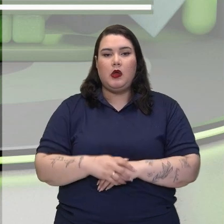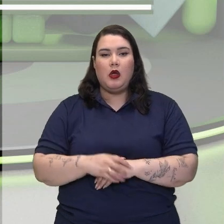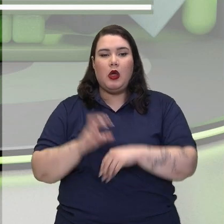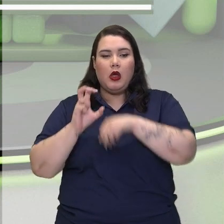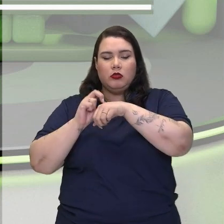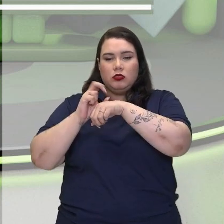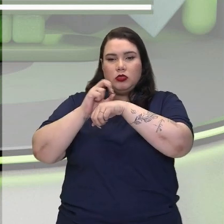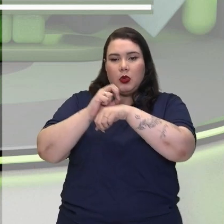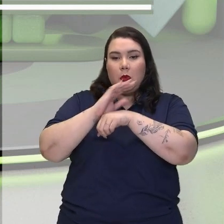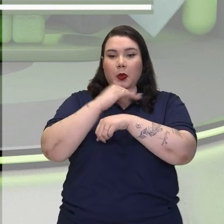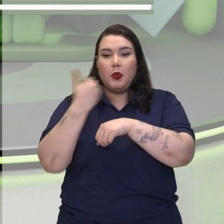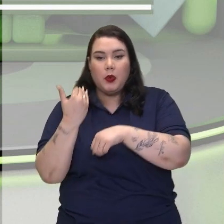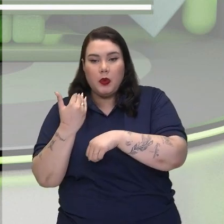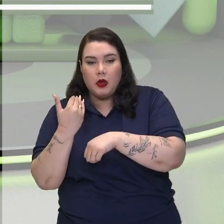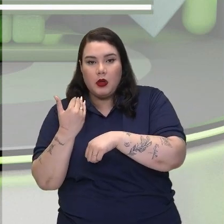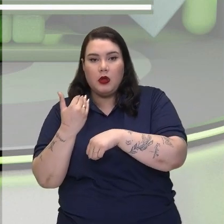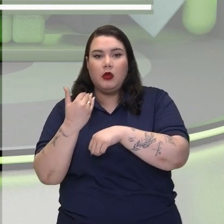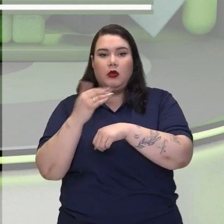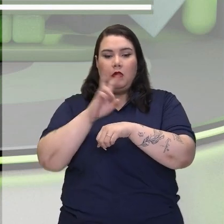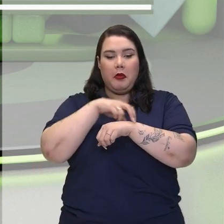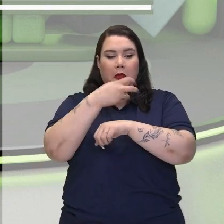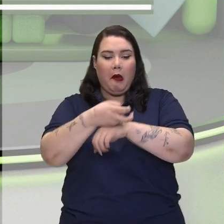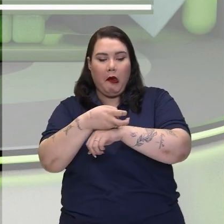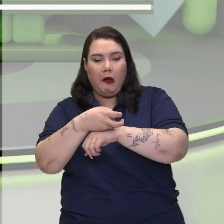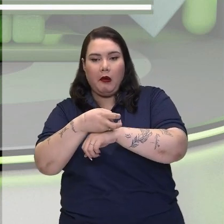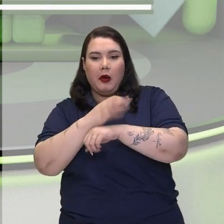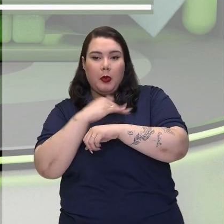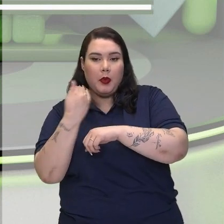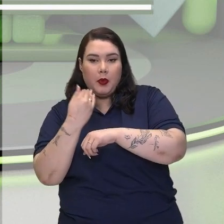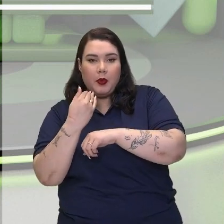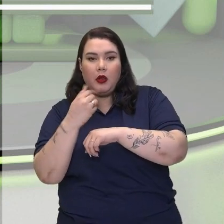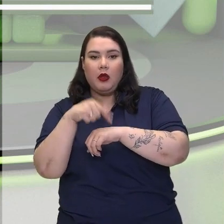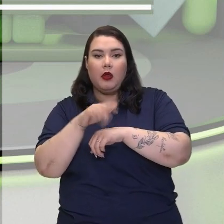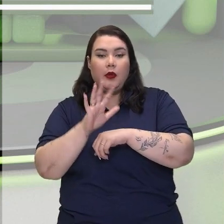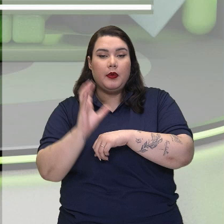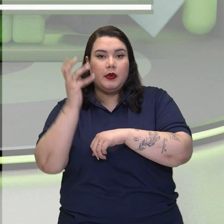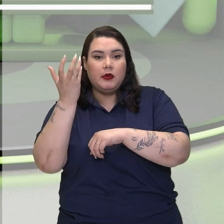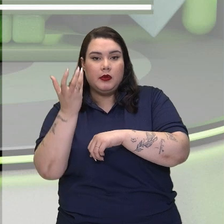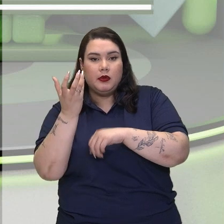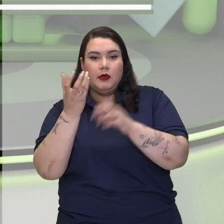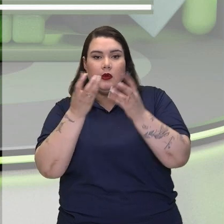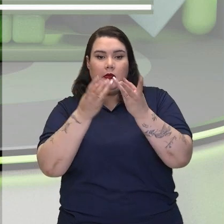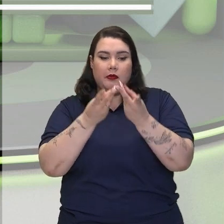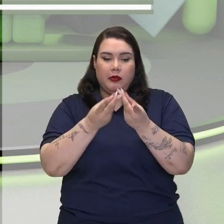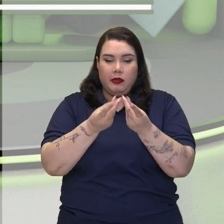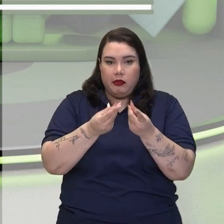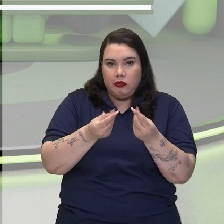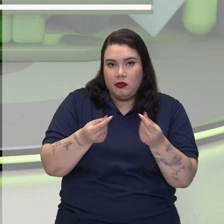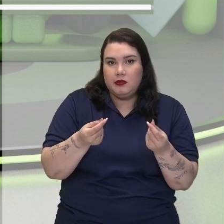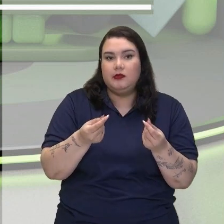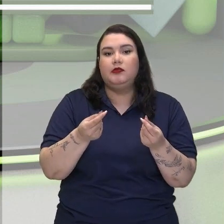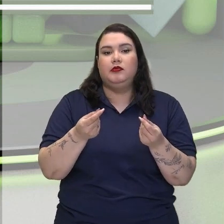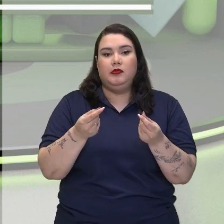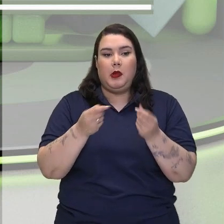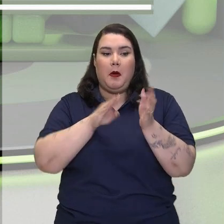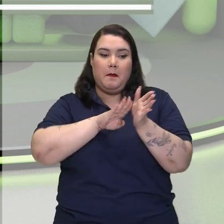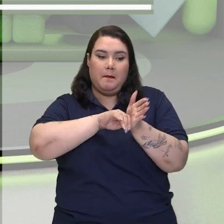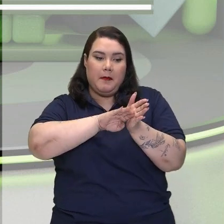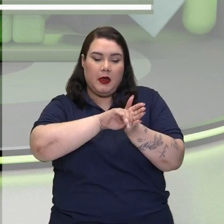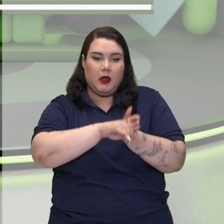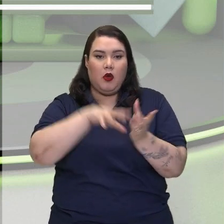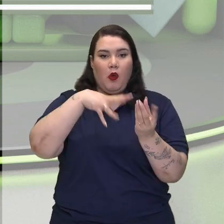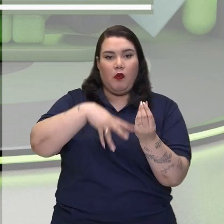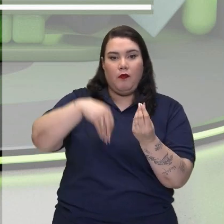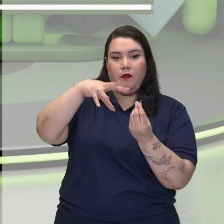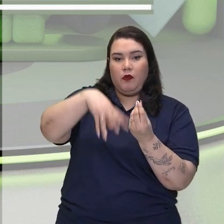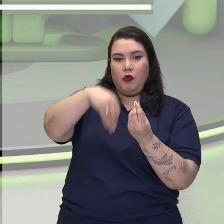um consumidor, caiu ali, né, na natureza, morreu, o que vai acontecer? Ele vai se decompor. Fungos e bactérias